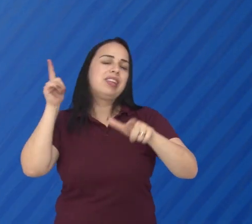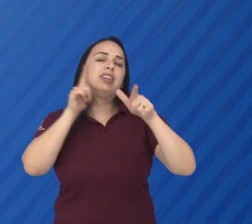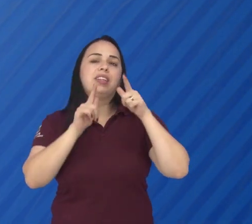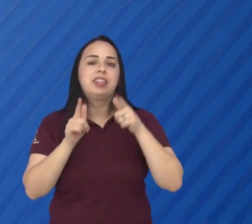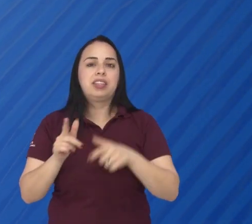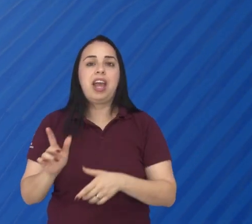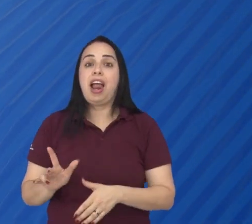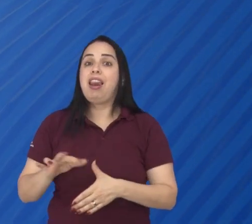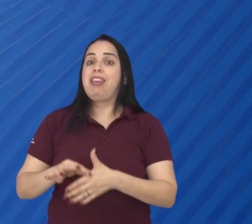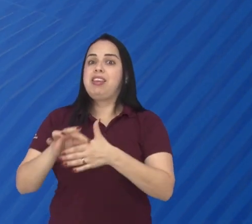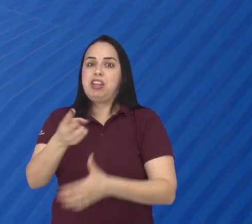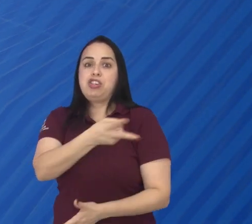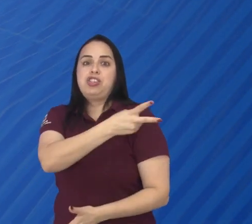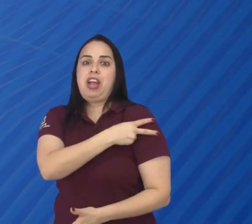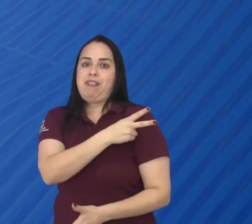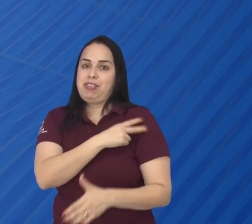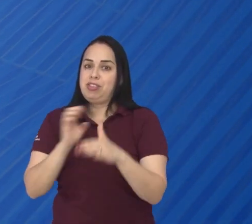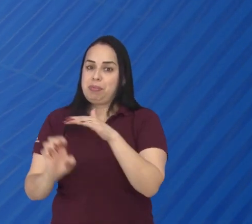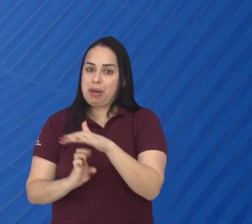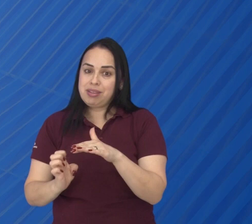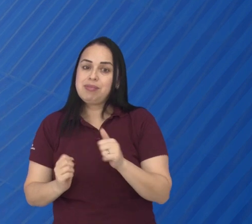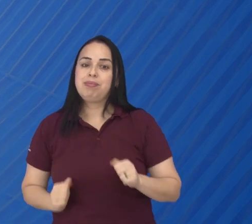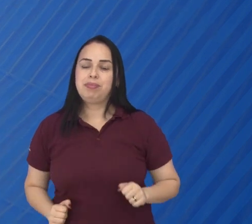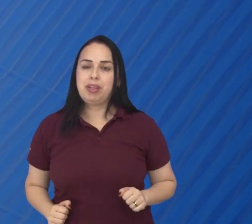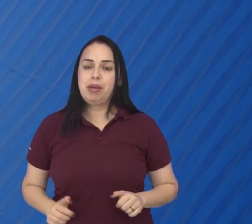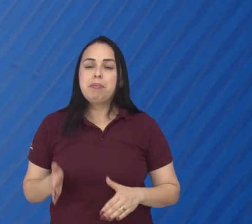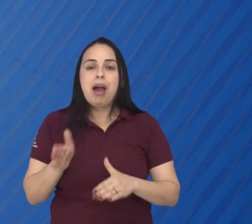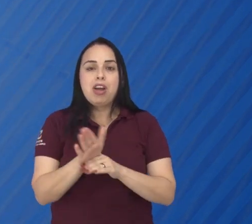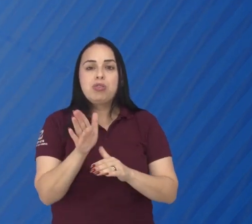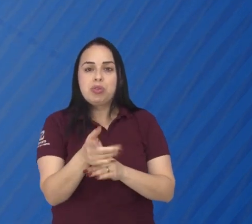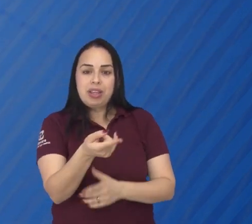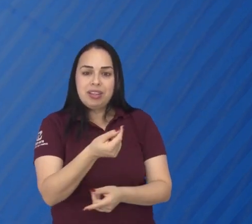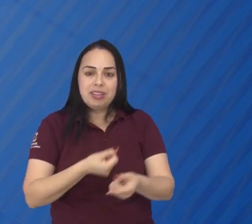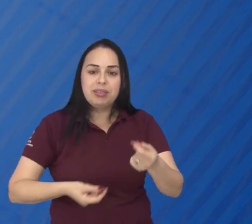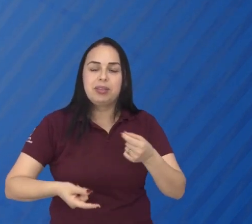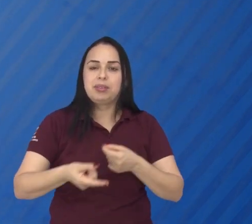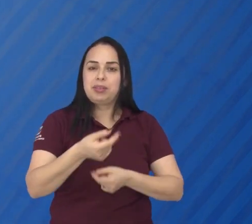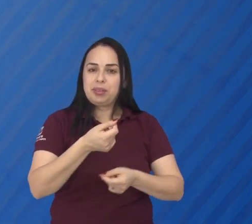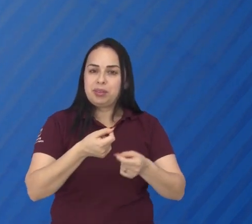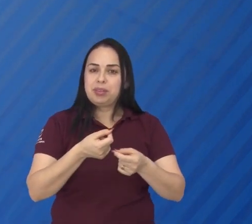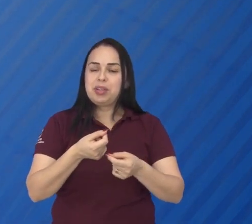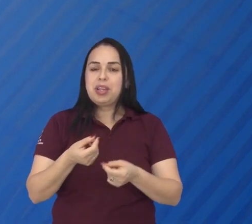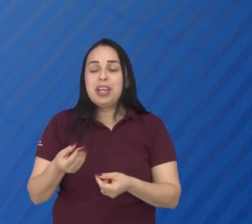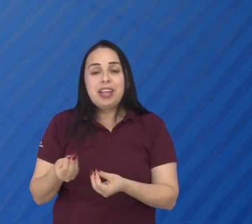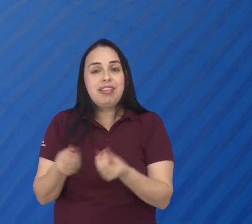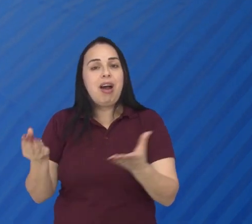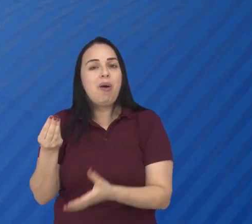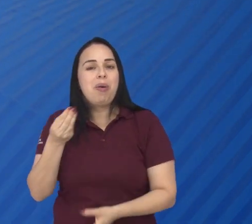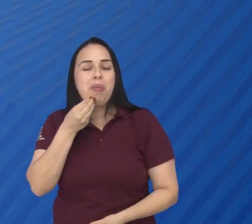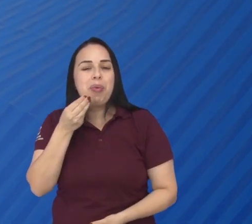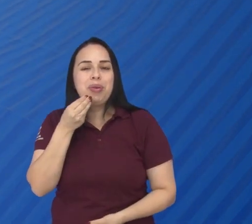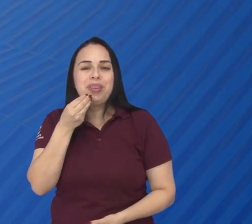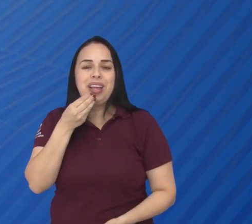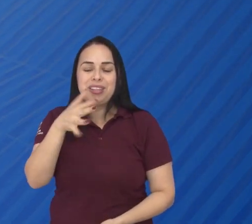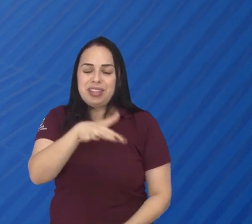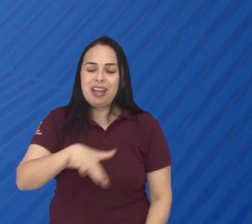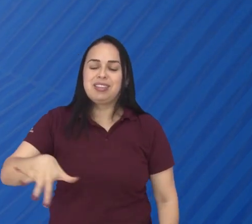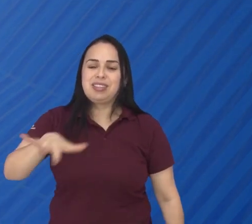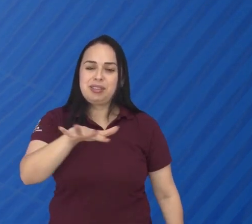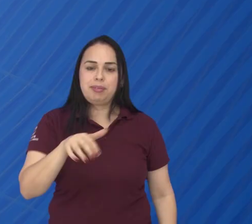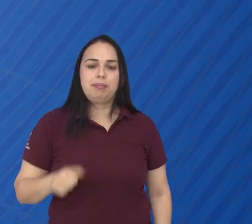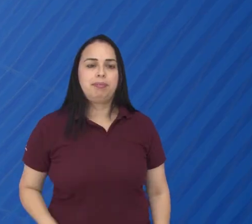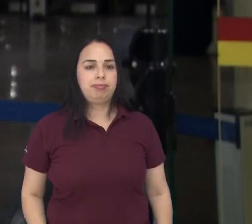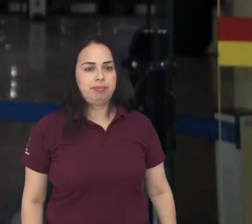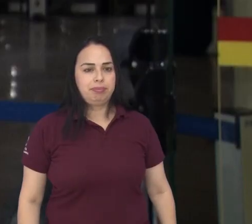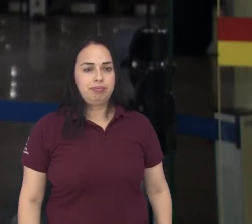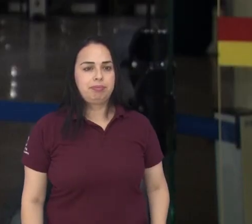das mulheres que lideram negócios, além de contribuir para o desenvolvimento econômico e ampliar as oportunidades